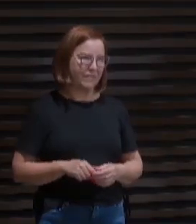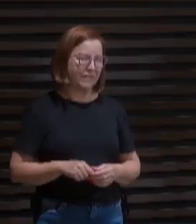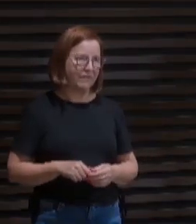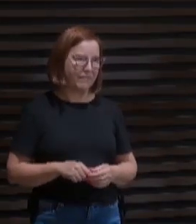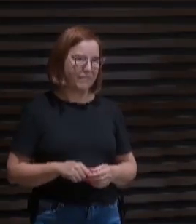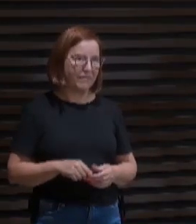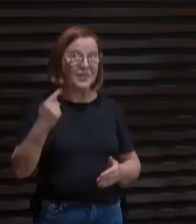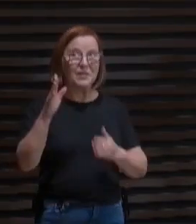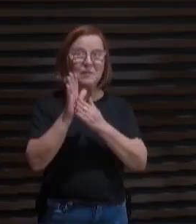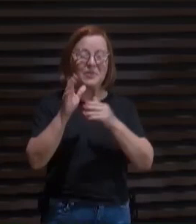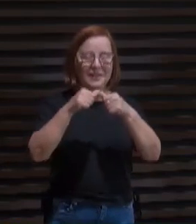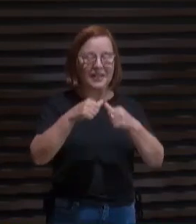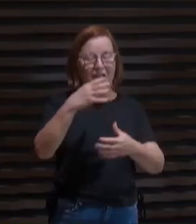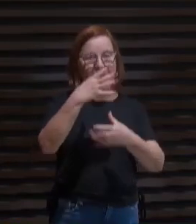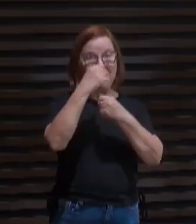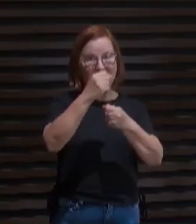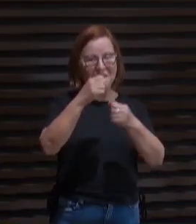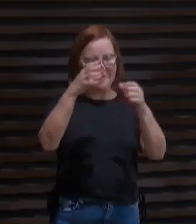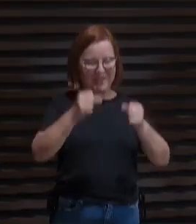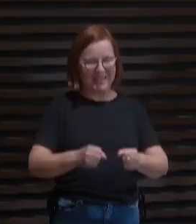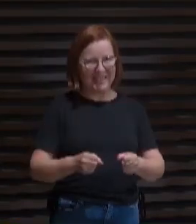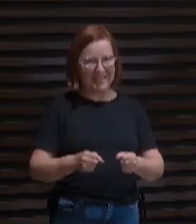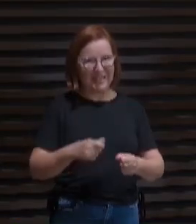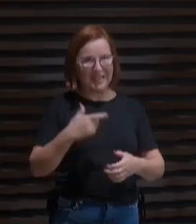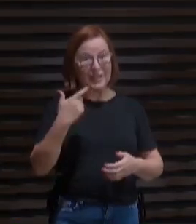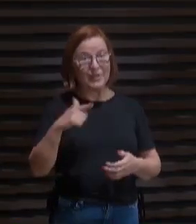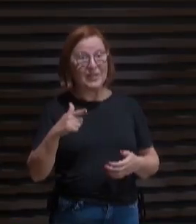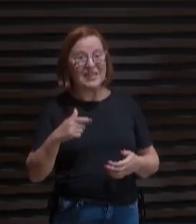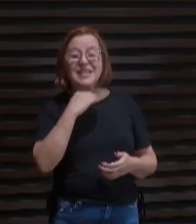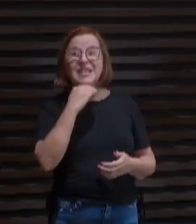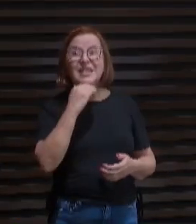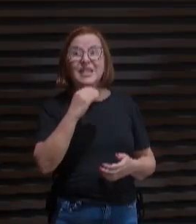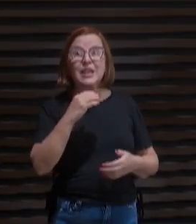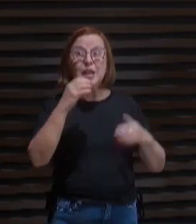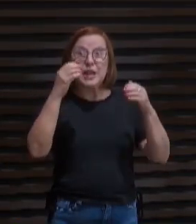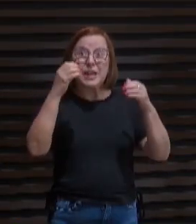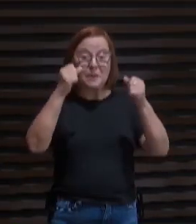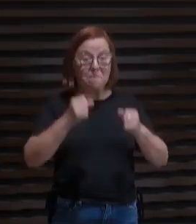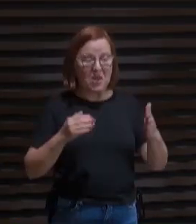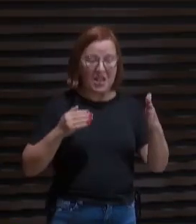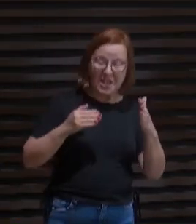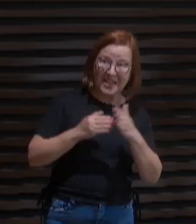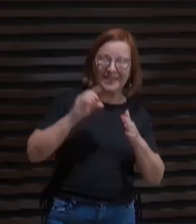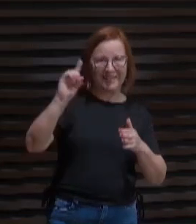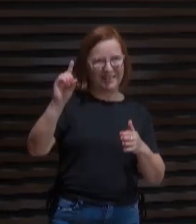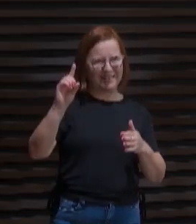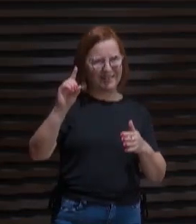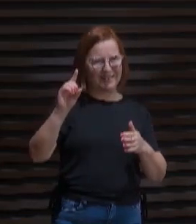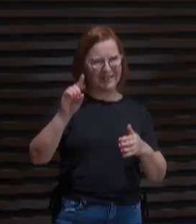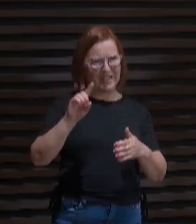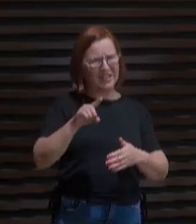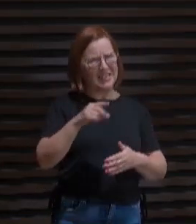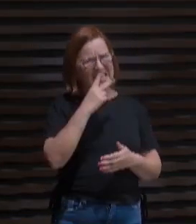Na tua mão está a força e o poder, e não há quem te possa resistir. Porventura, ó nosso Deus,